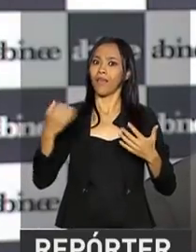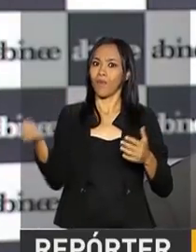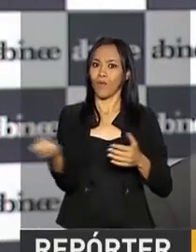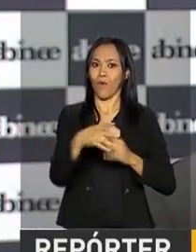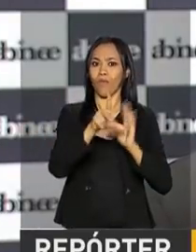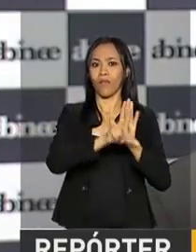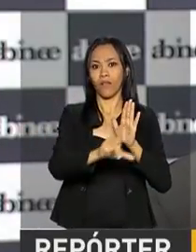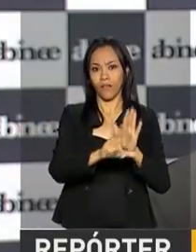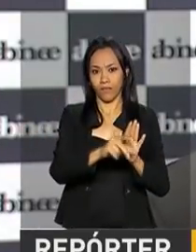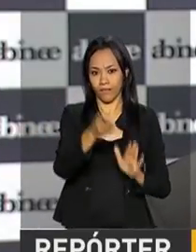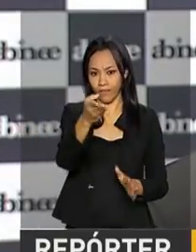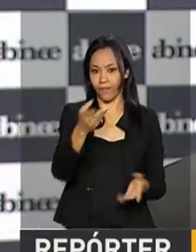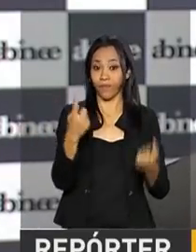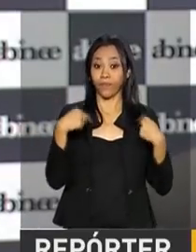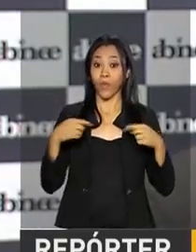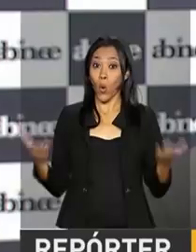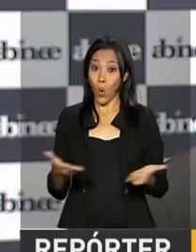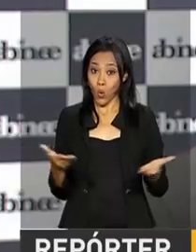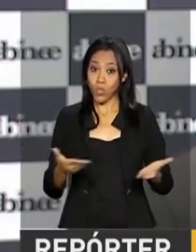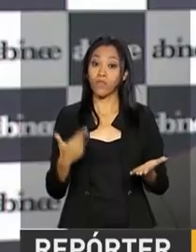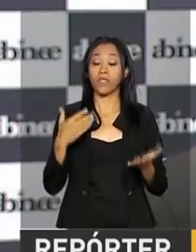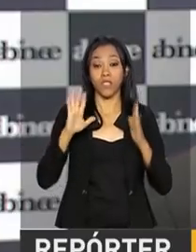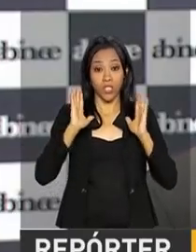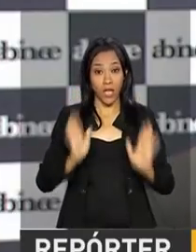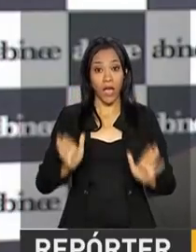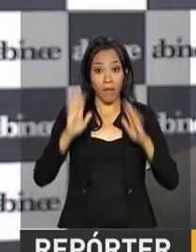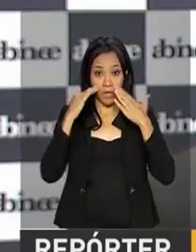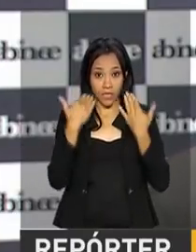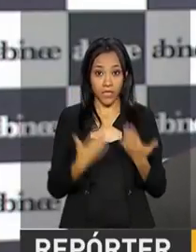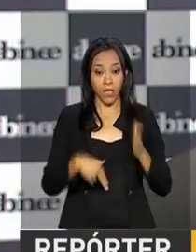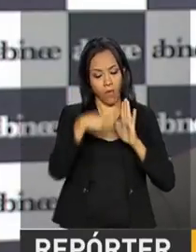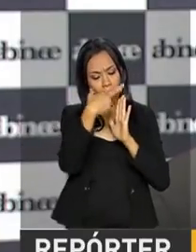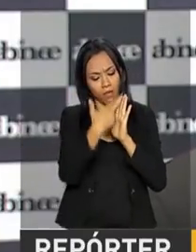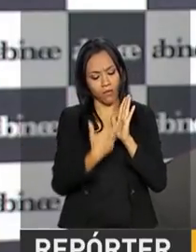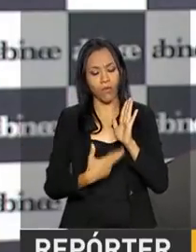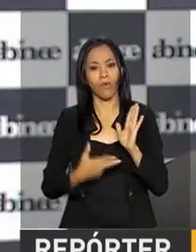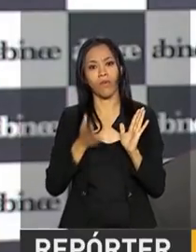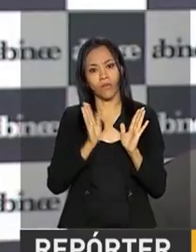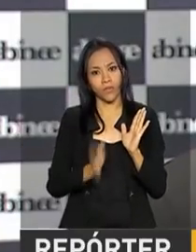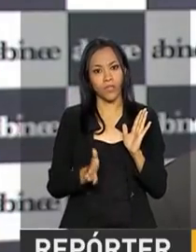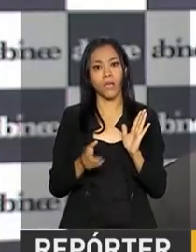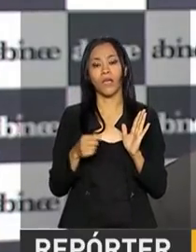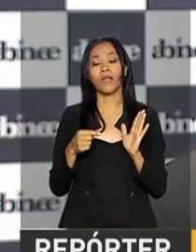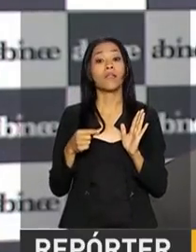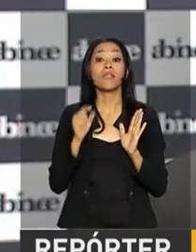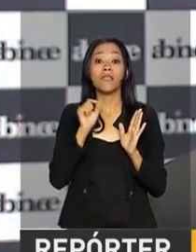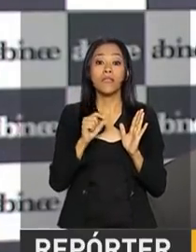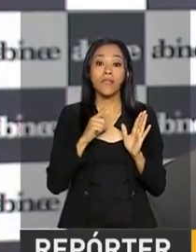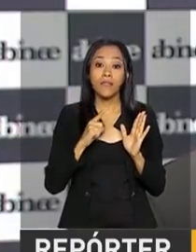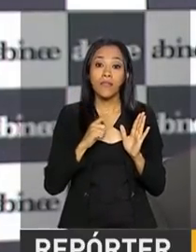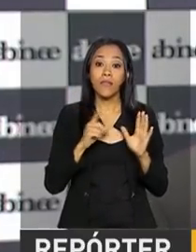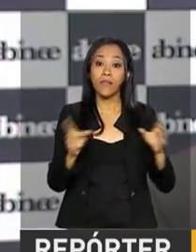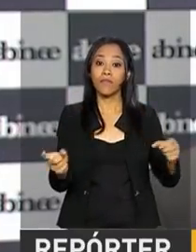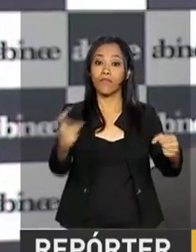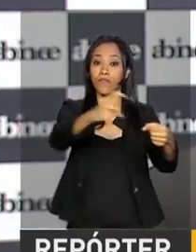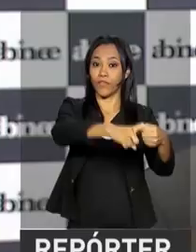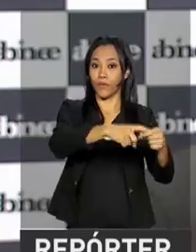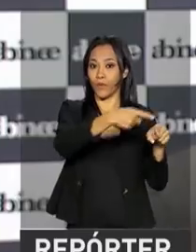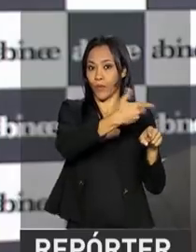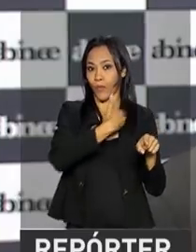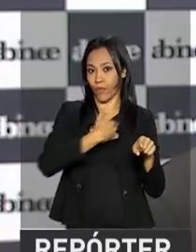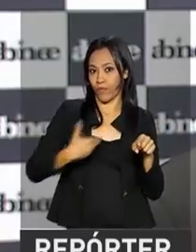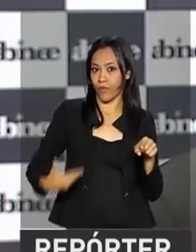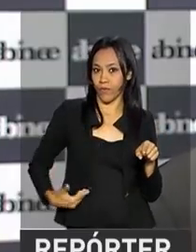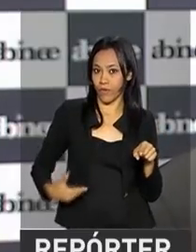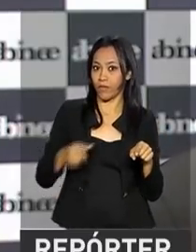hoje você vai apresentar o relatório já o ditado pro auditoria externa que é credenciada pelo governo e ele estaria